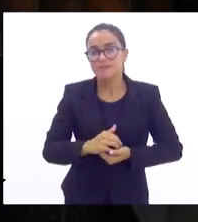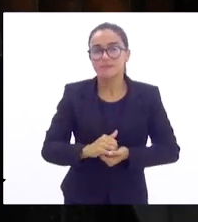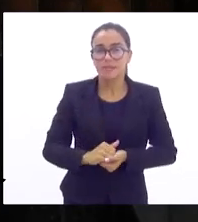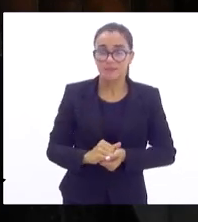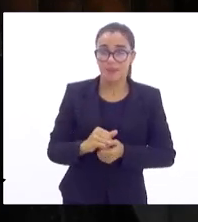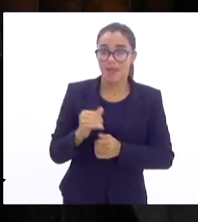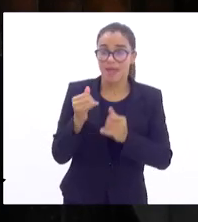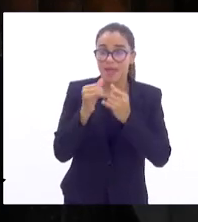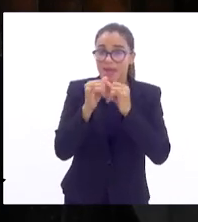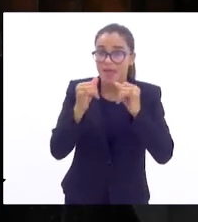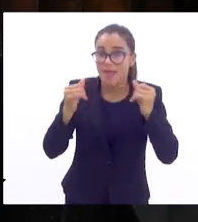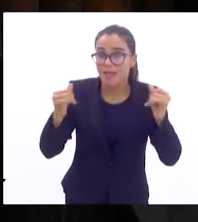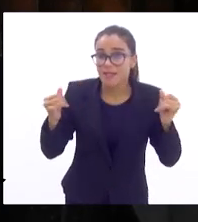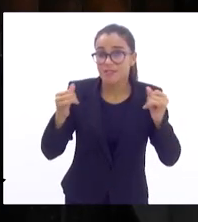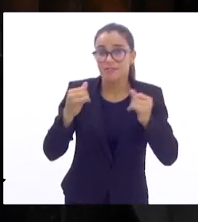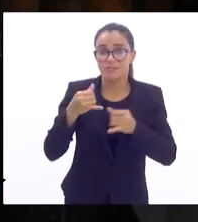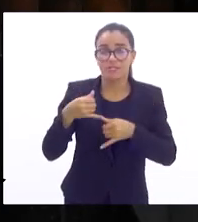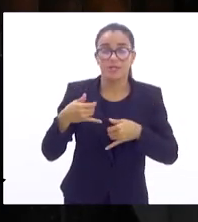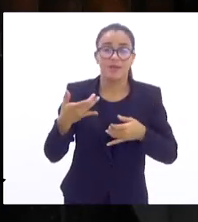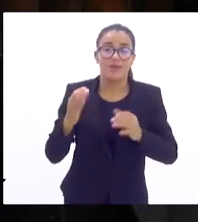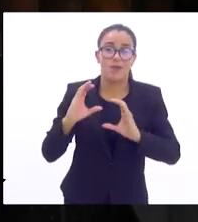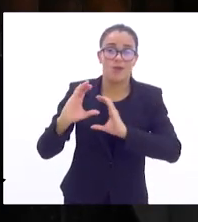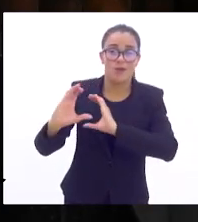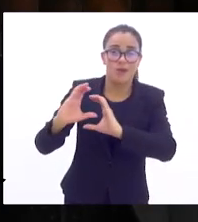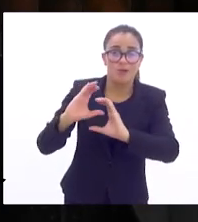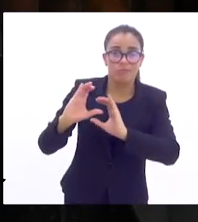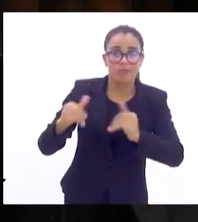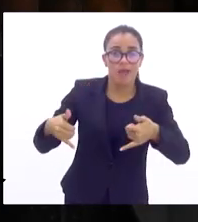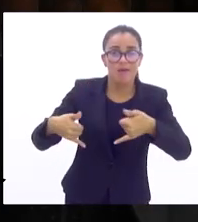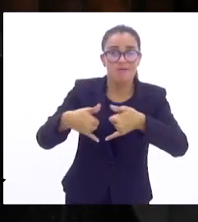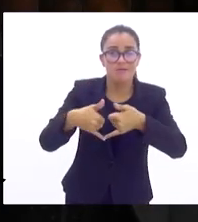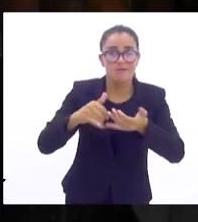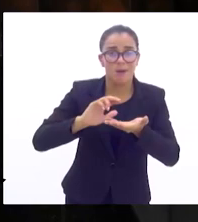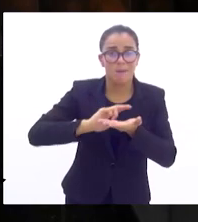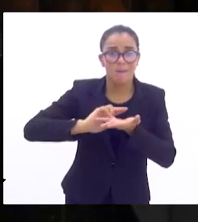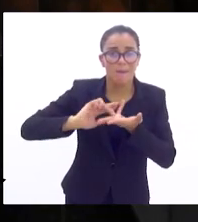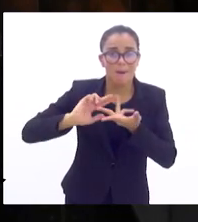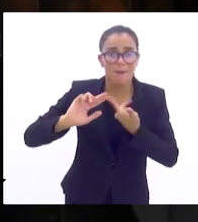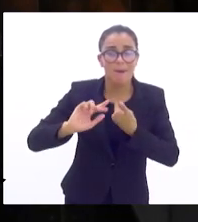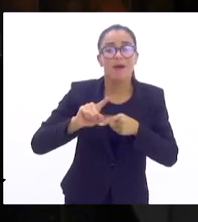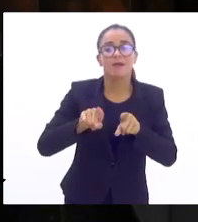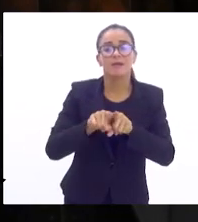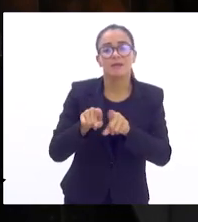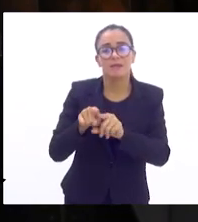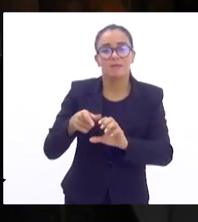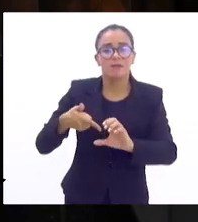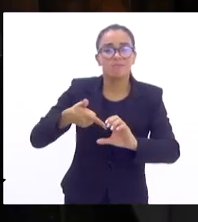energia Itália Comunicações e combustíveis